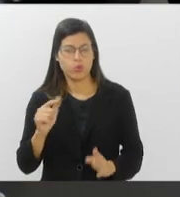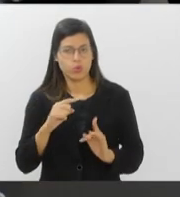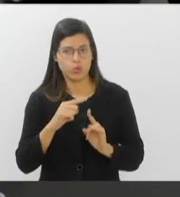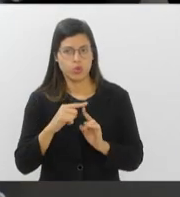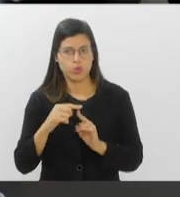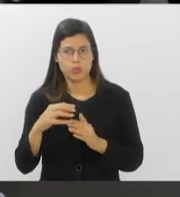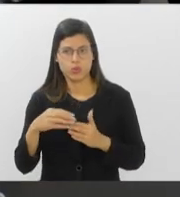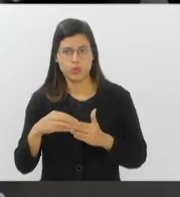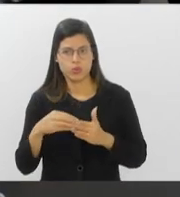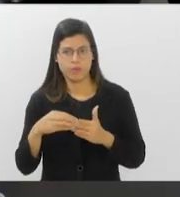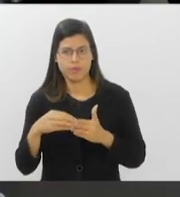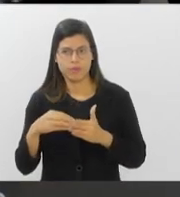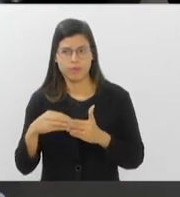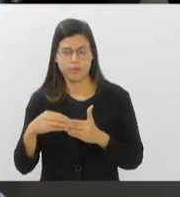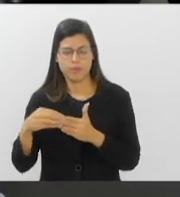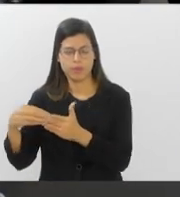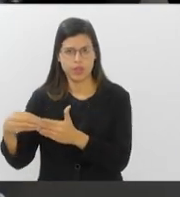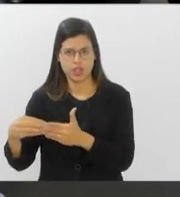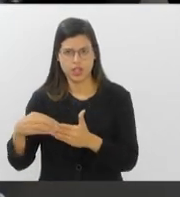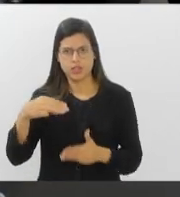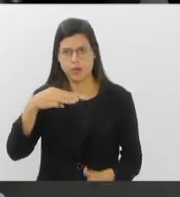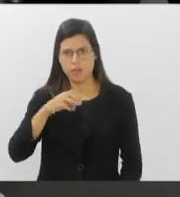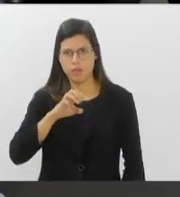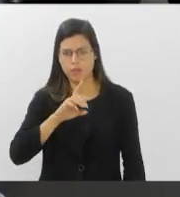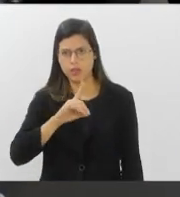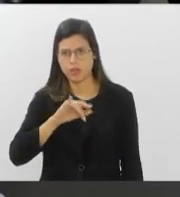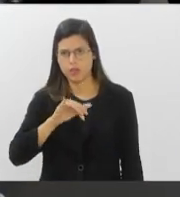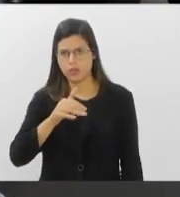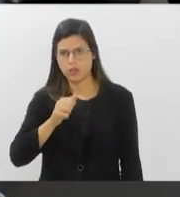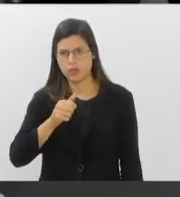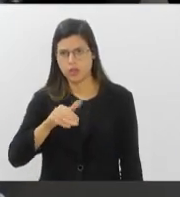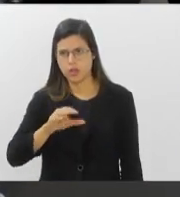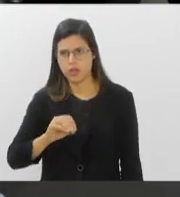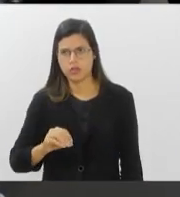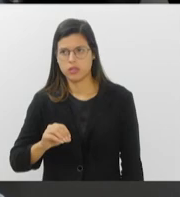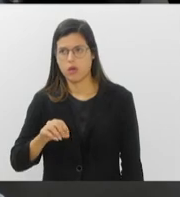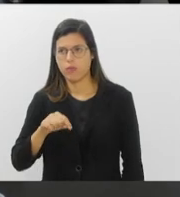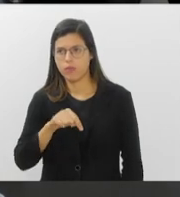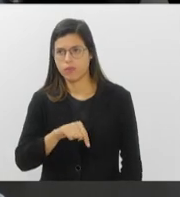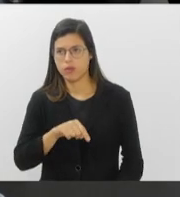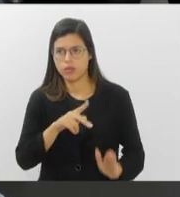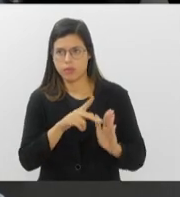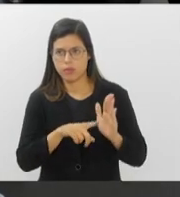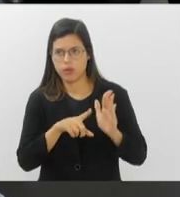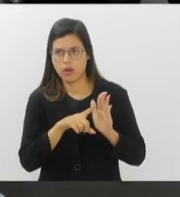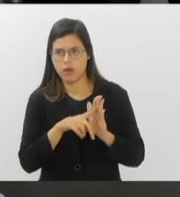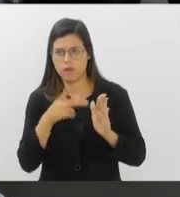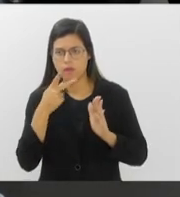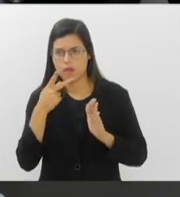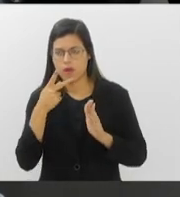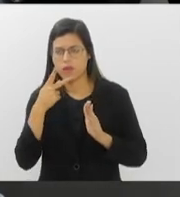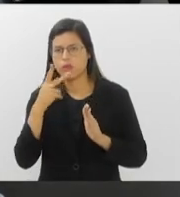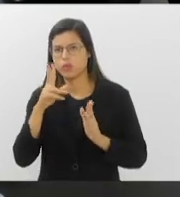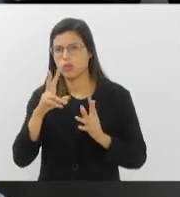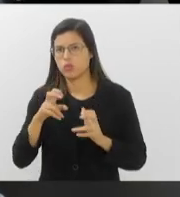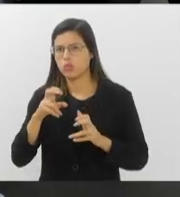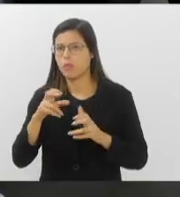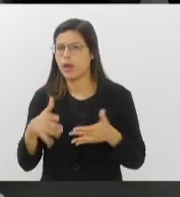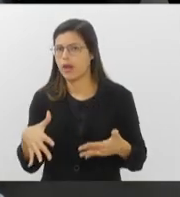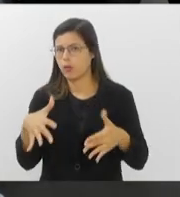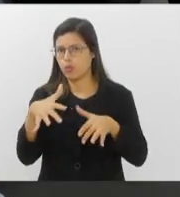de conflitos, enquanto esse projeto trata da mediação pedagógica, que é a inclusão das pessoas com deficiência.